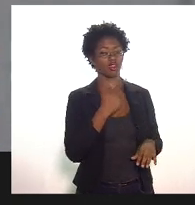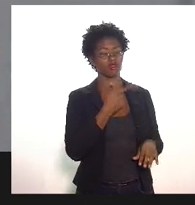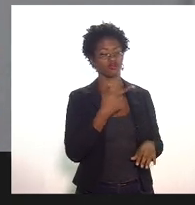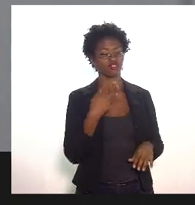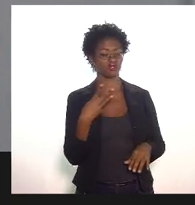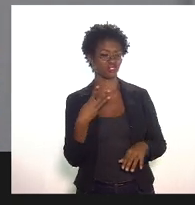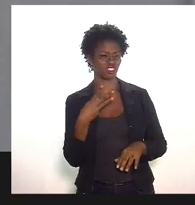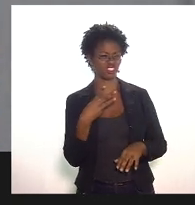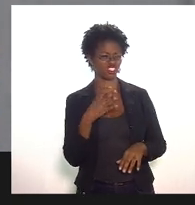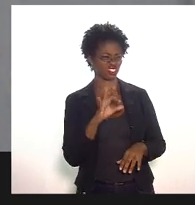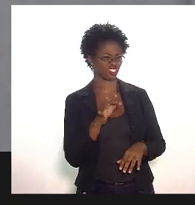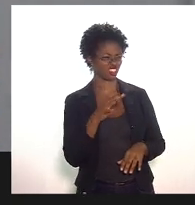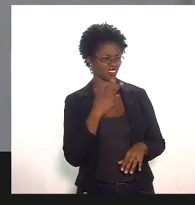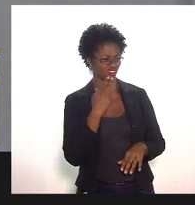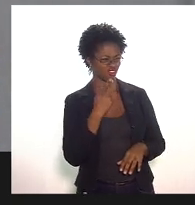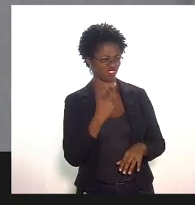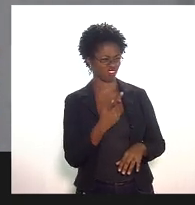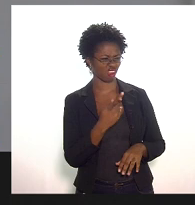não é isso que tinha falado?